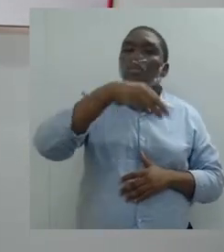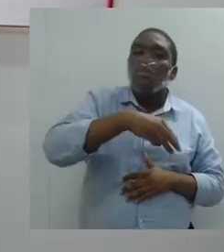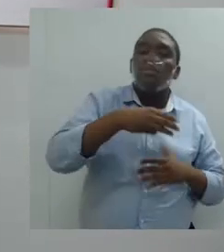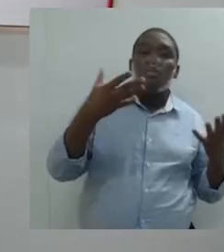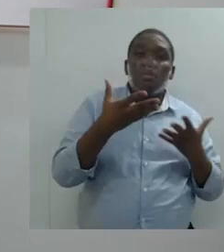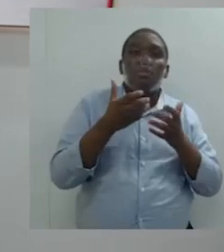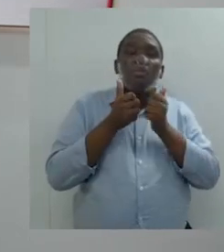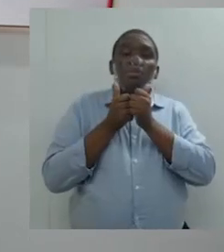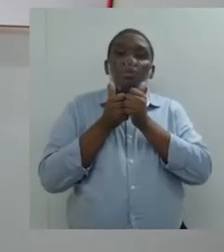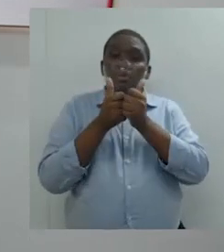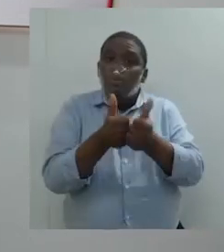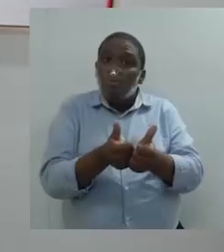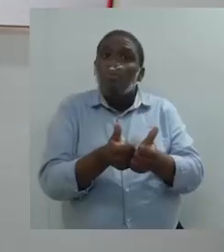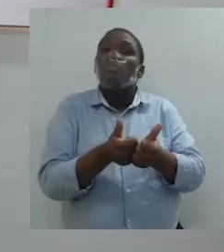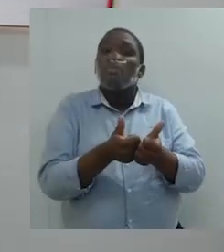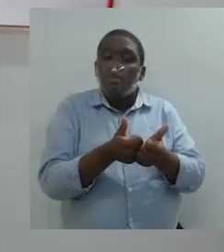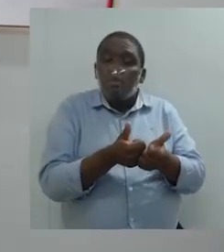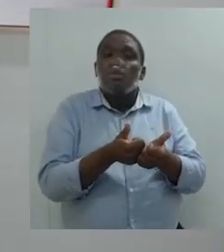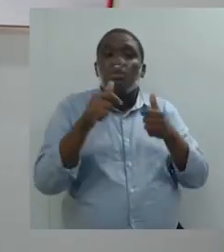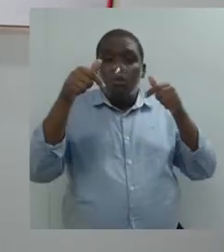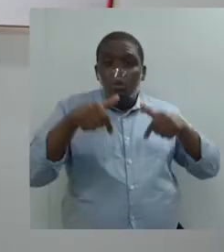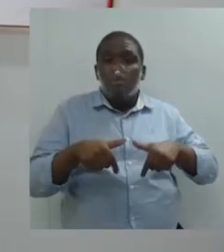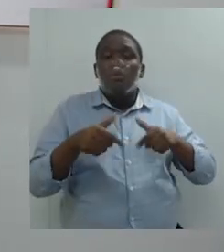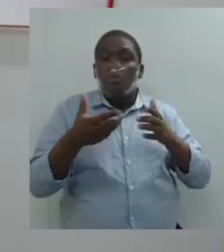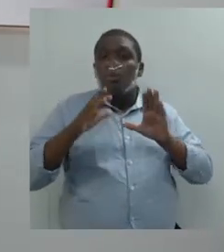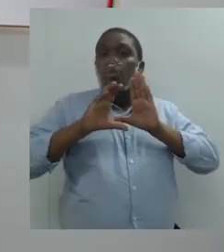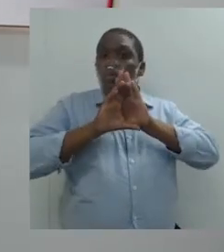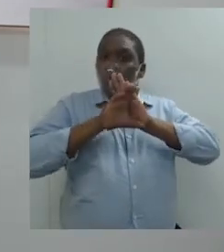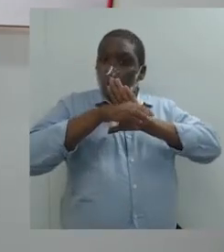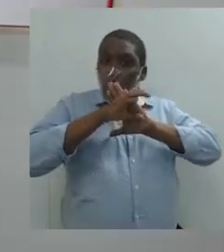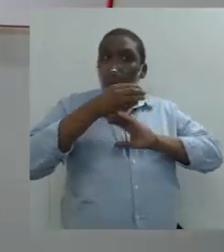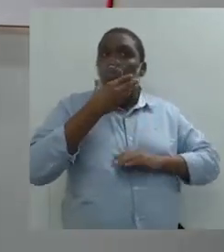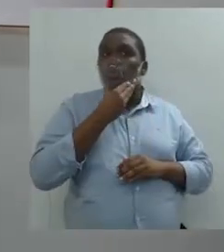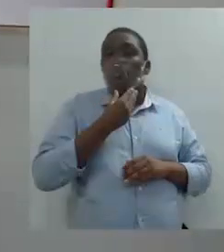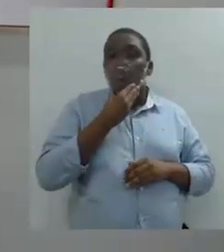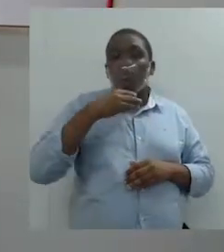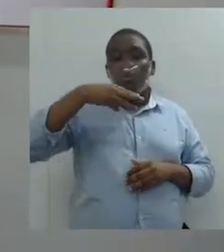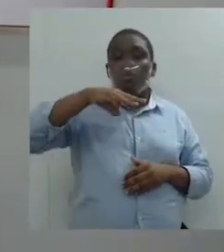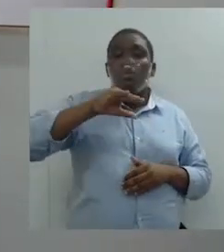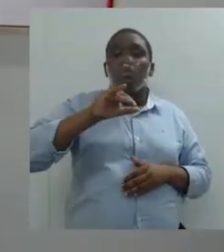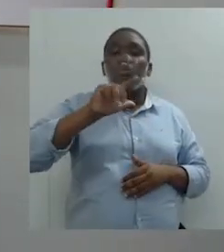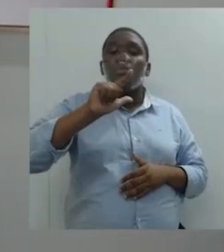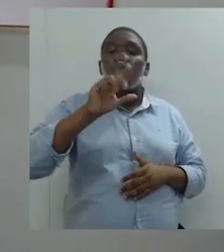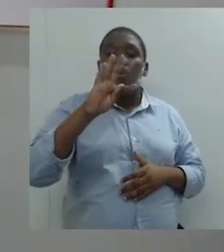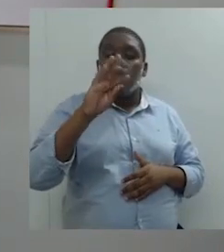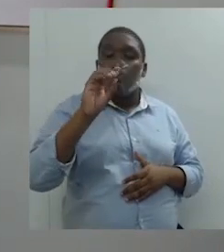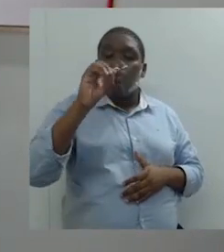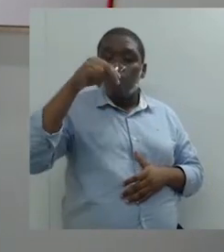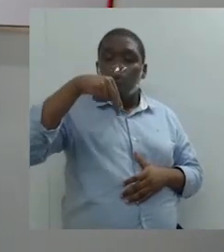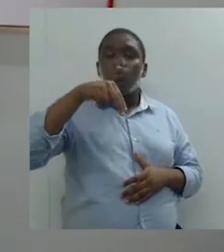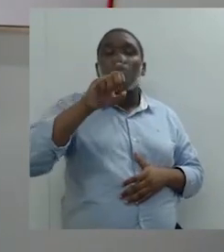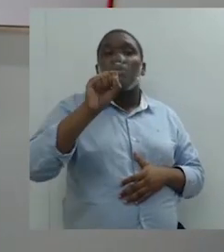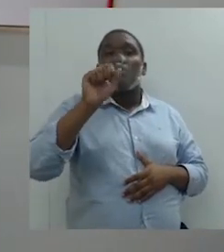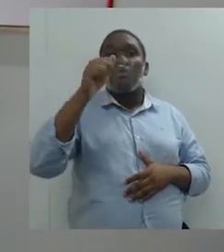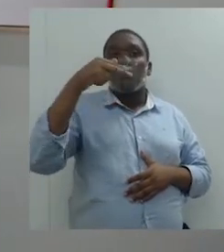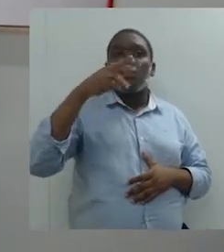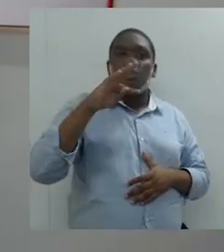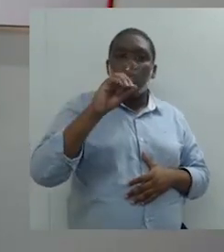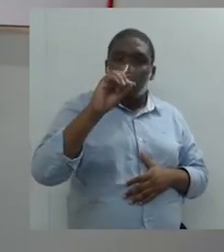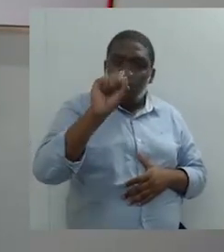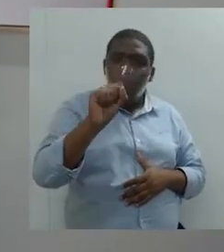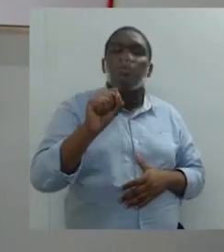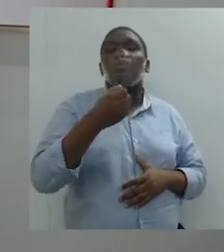Acompanhe agora o conceito que Milton Santos, um geógrafo bastante